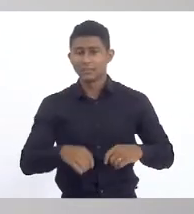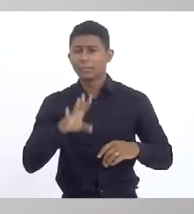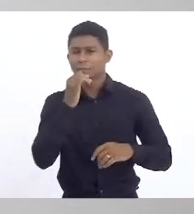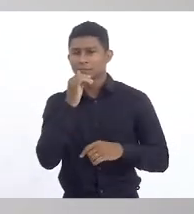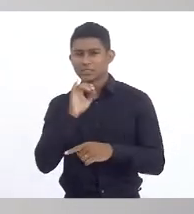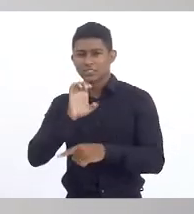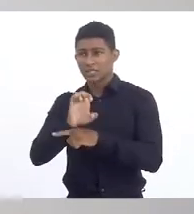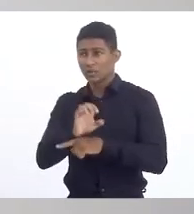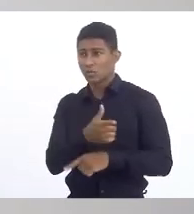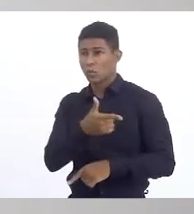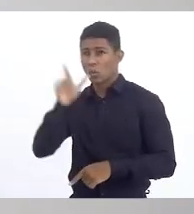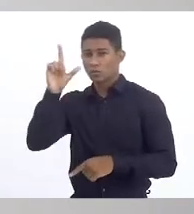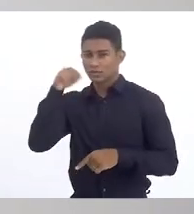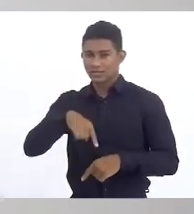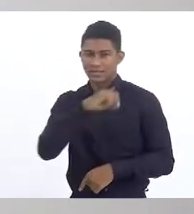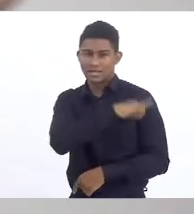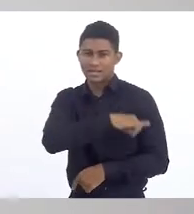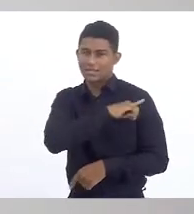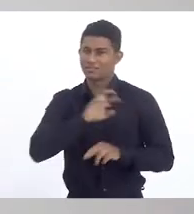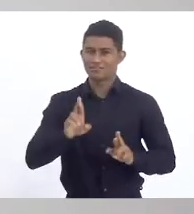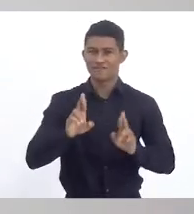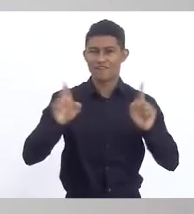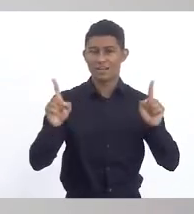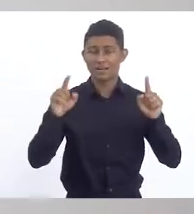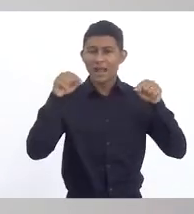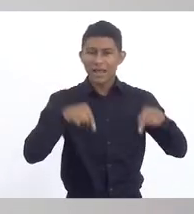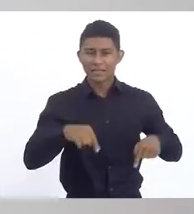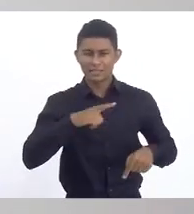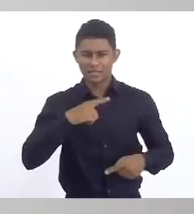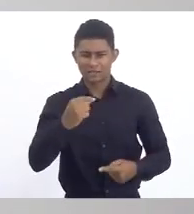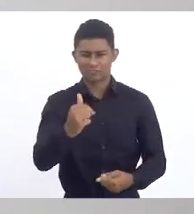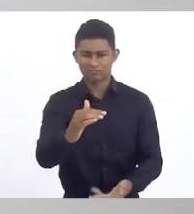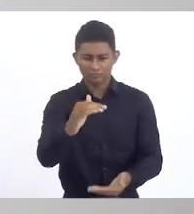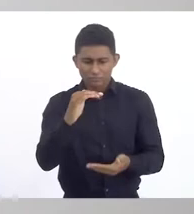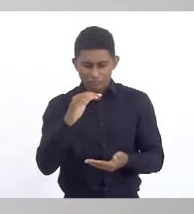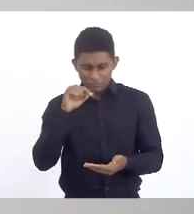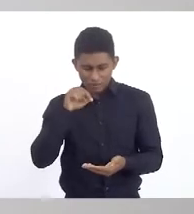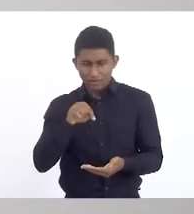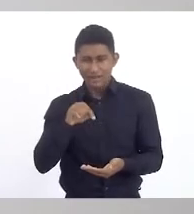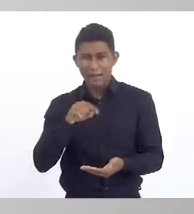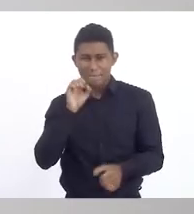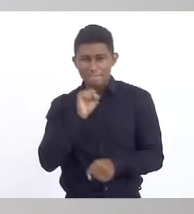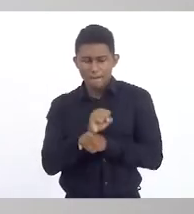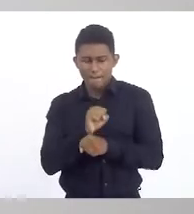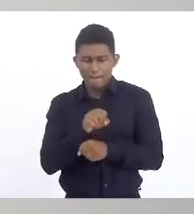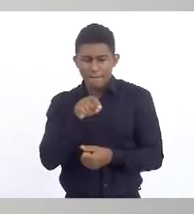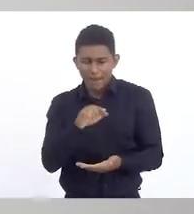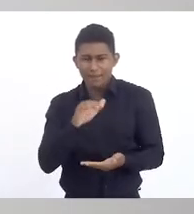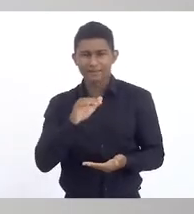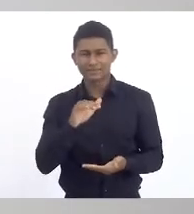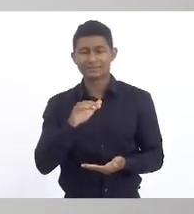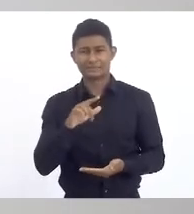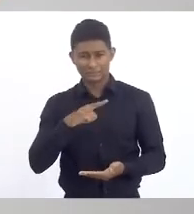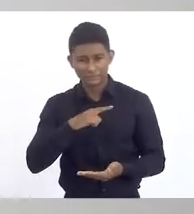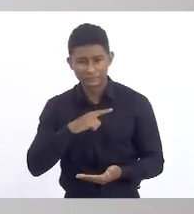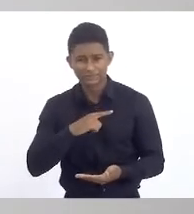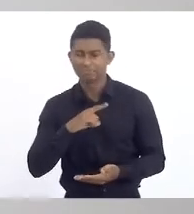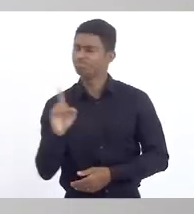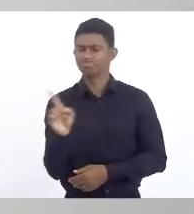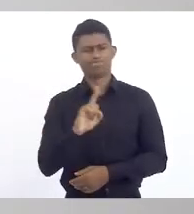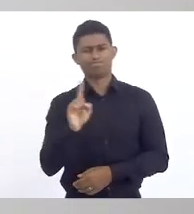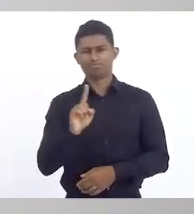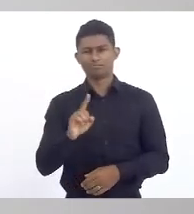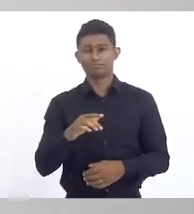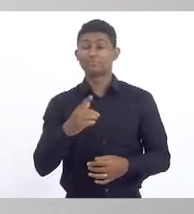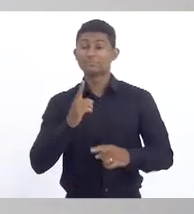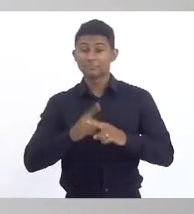estados, o Rio de Janeiro não está com recursos ociosos. Né? Então, geralmente, quando você faz um fundo soberano, é que você tem tantos